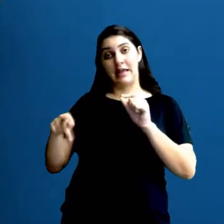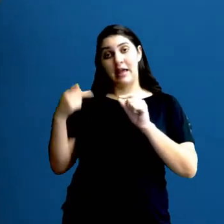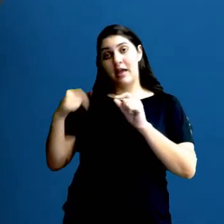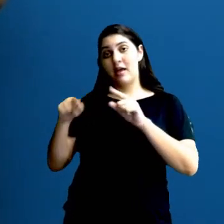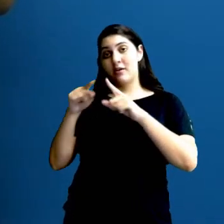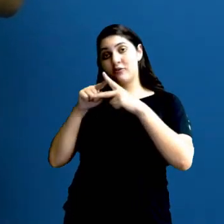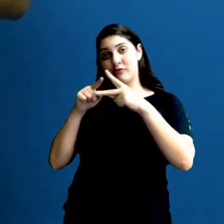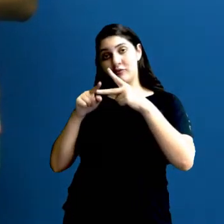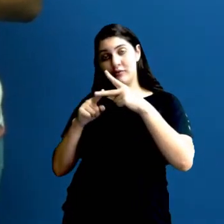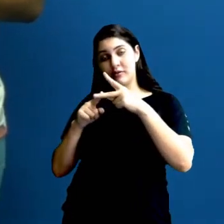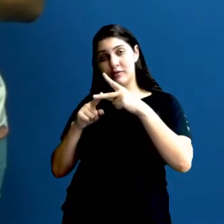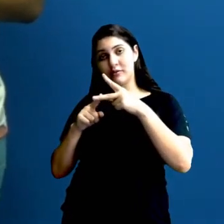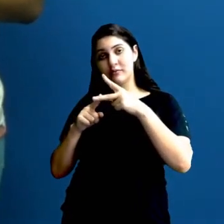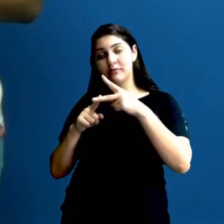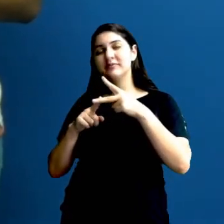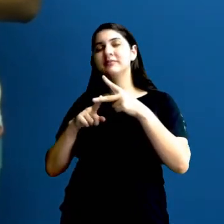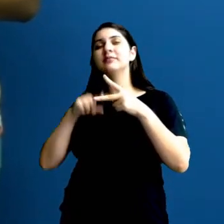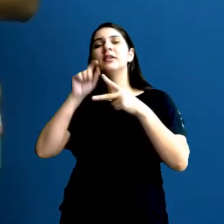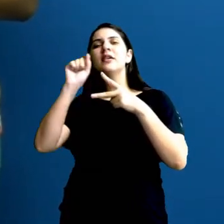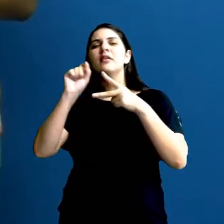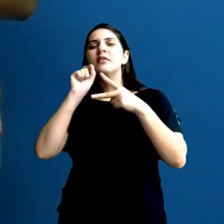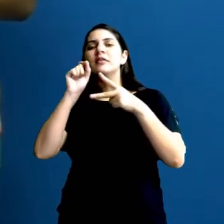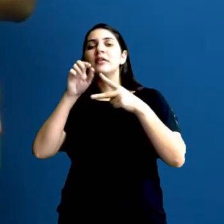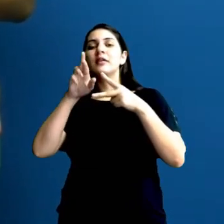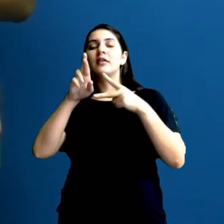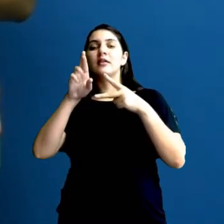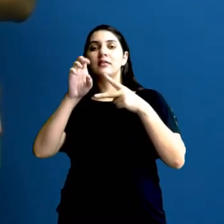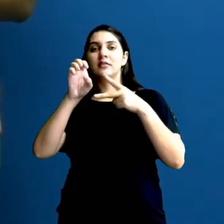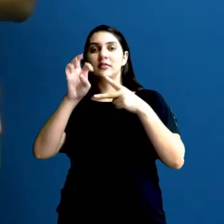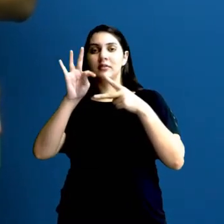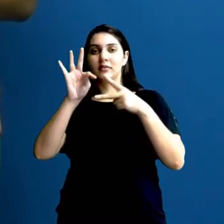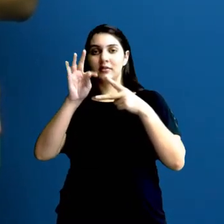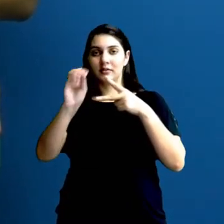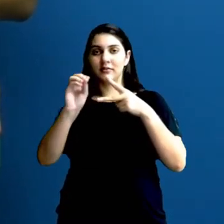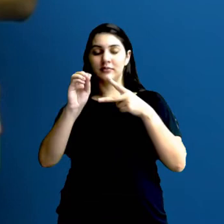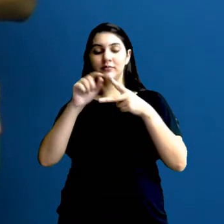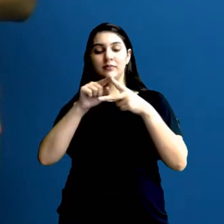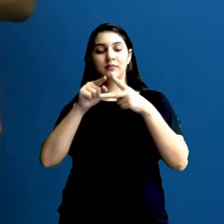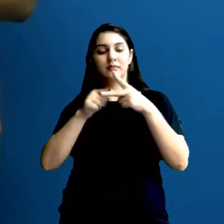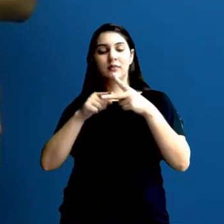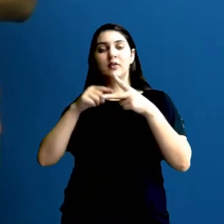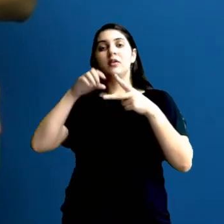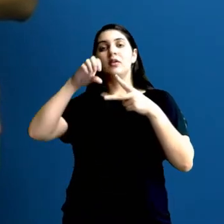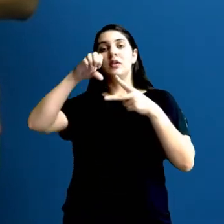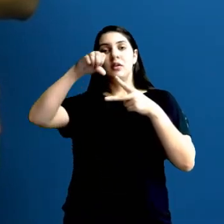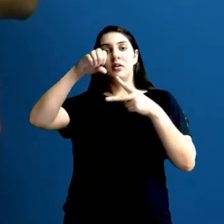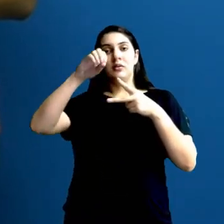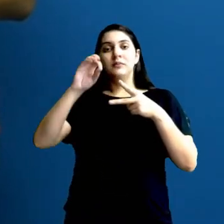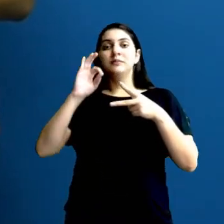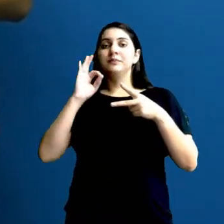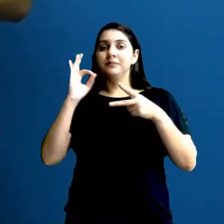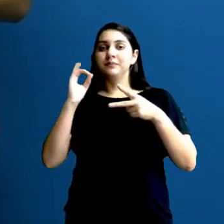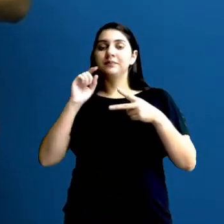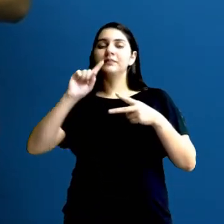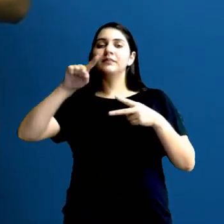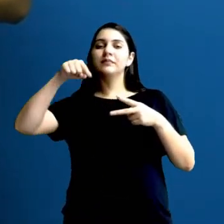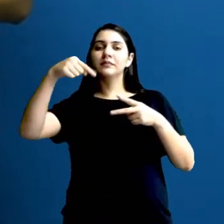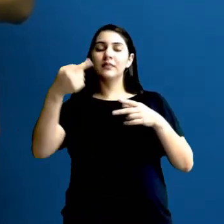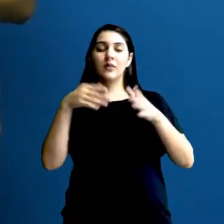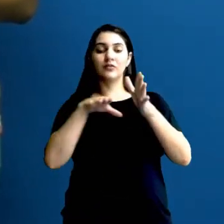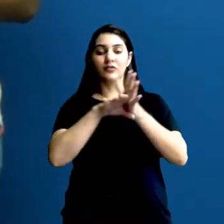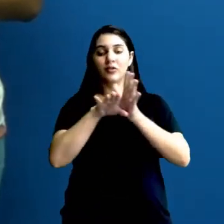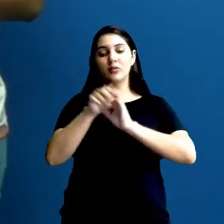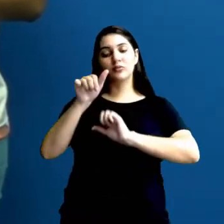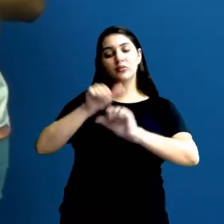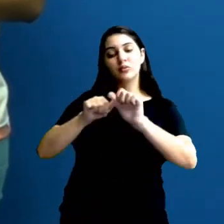este ângulo é um ângulo reto, é um ângulo de 90 graus. E depois, chegando